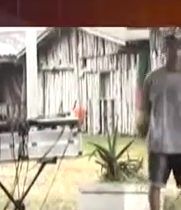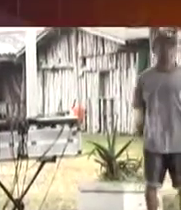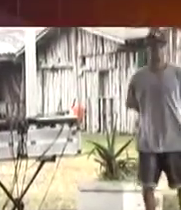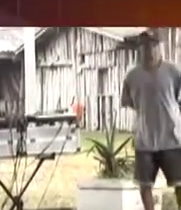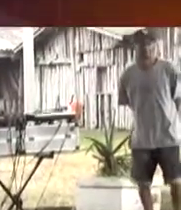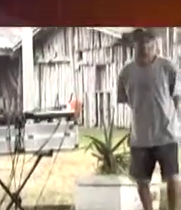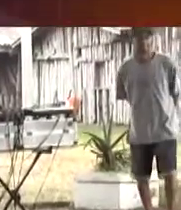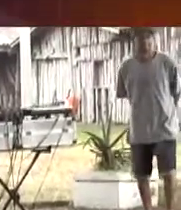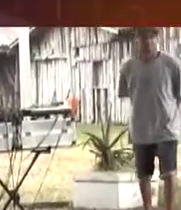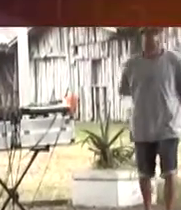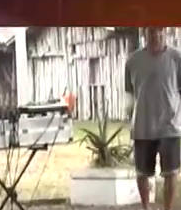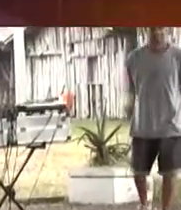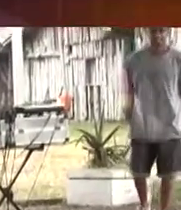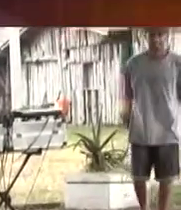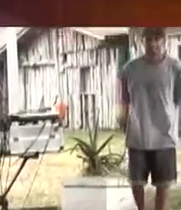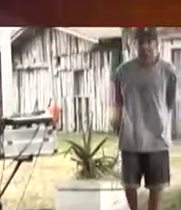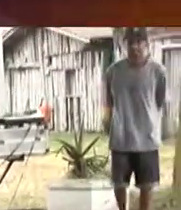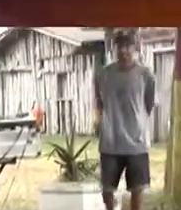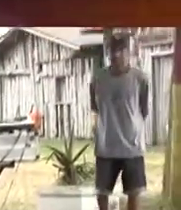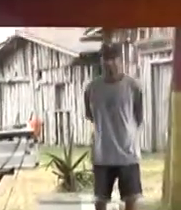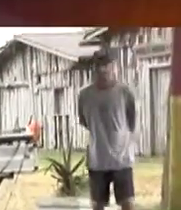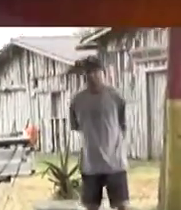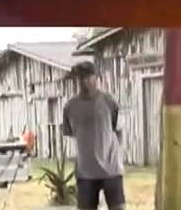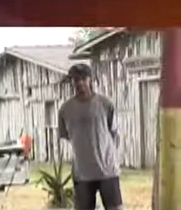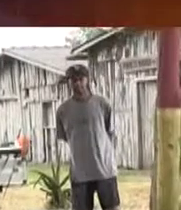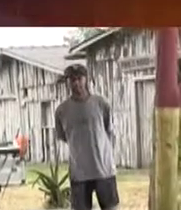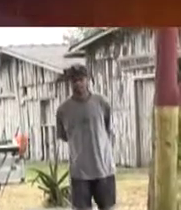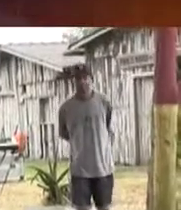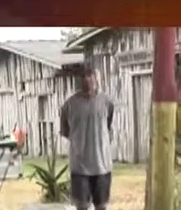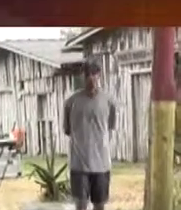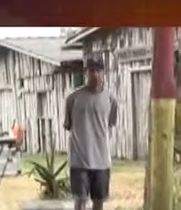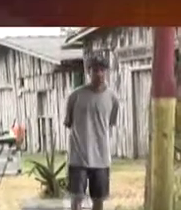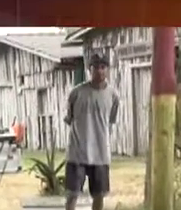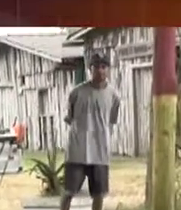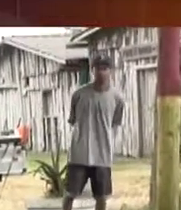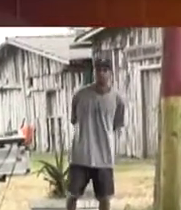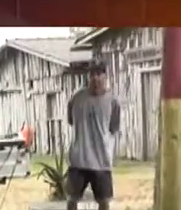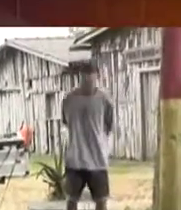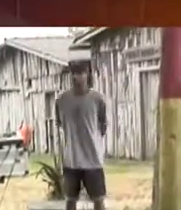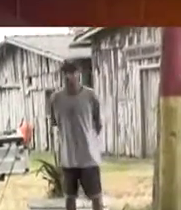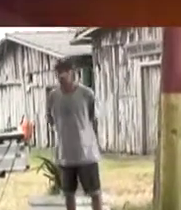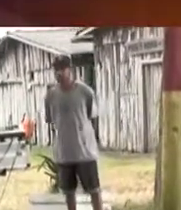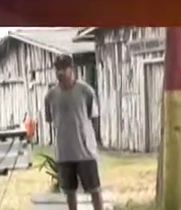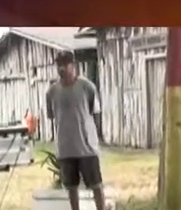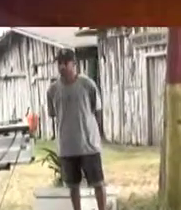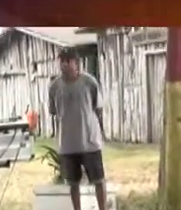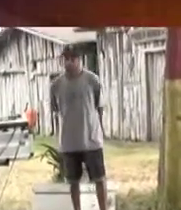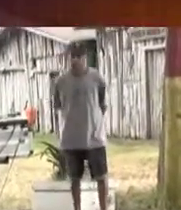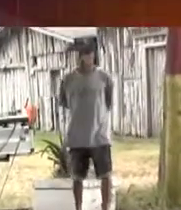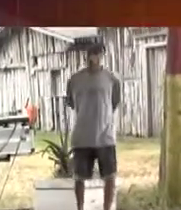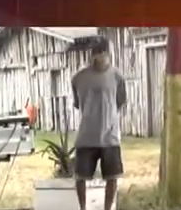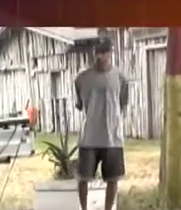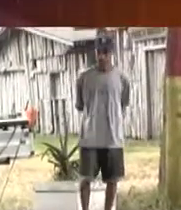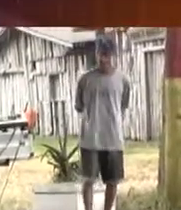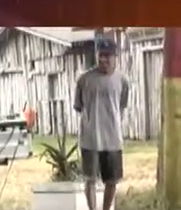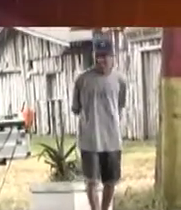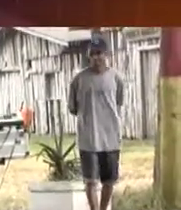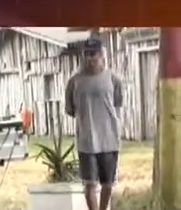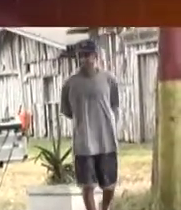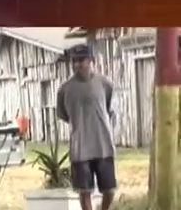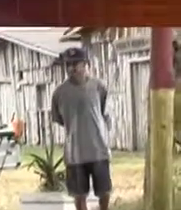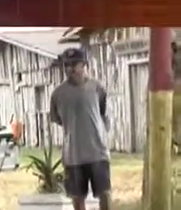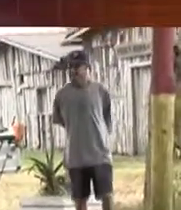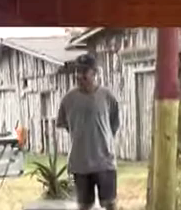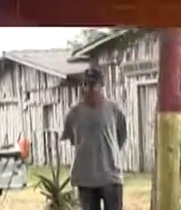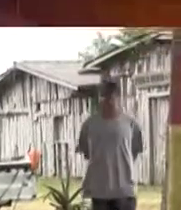cá. Quanto mais eu me conheço, mais sei tão pouco de mim. Pouco vou saber do outro que não faz parte de mim. É só